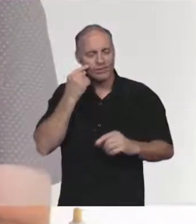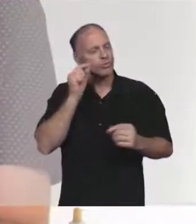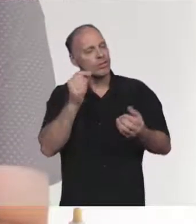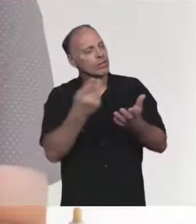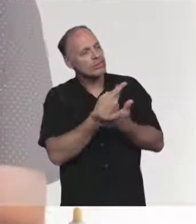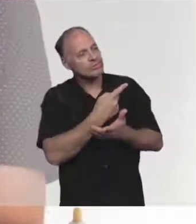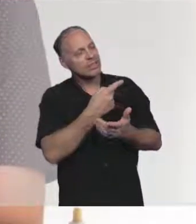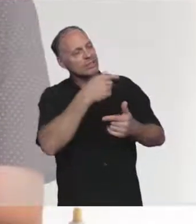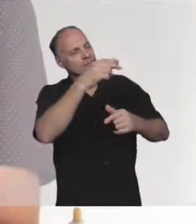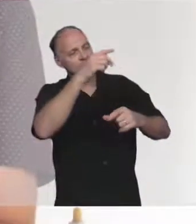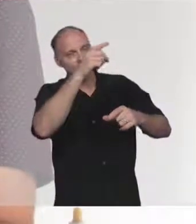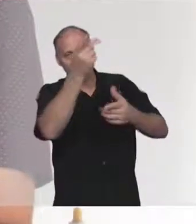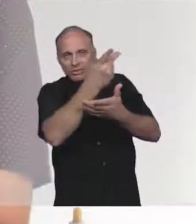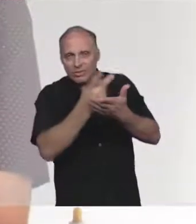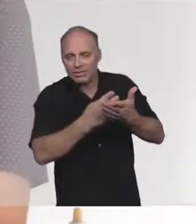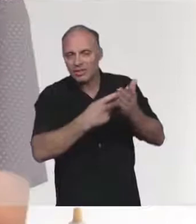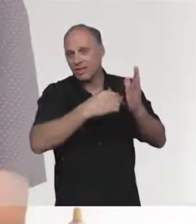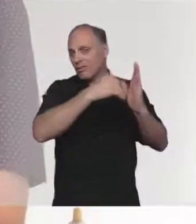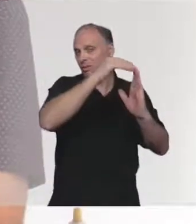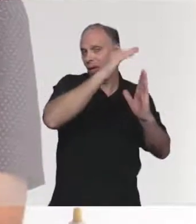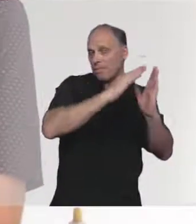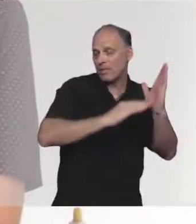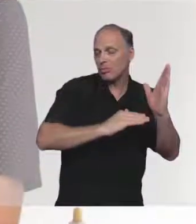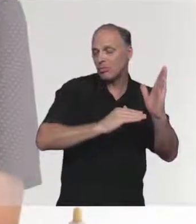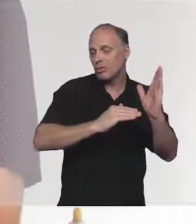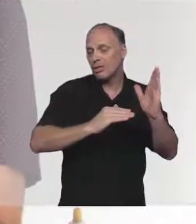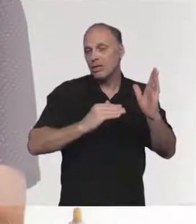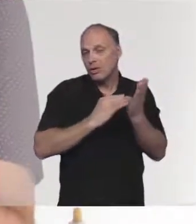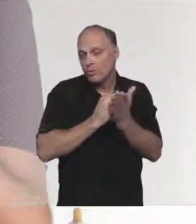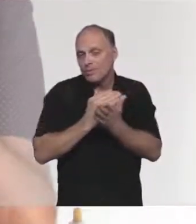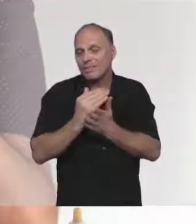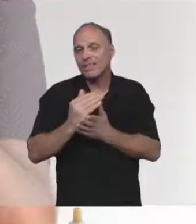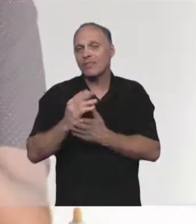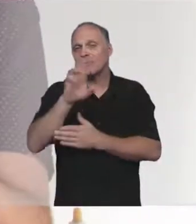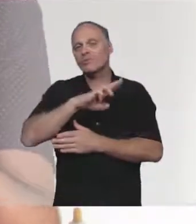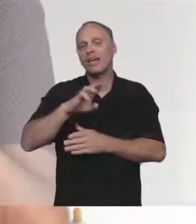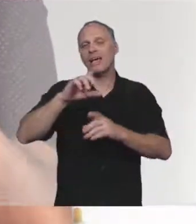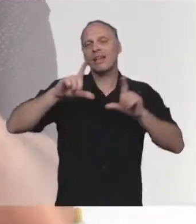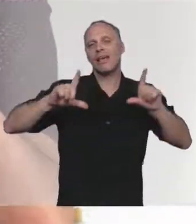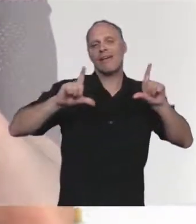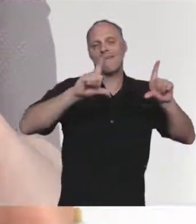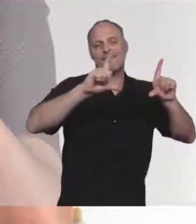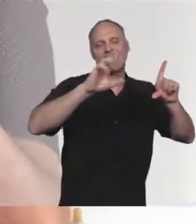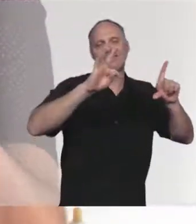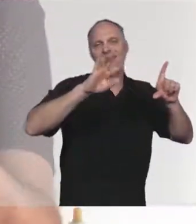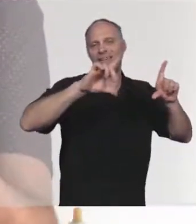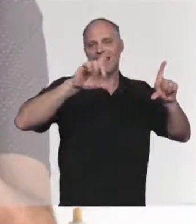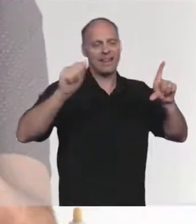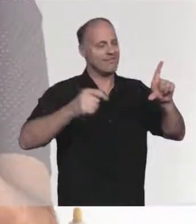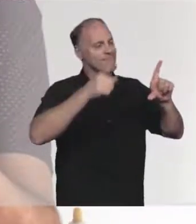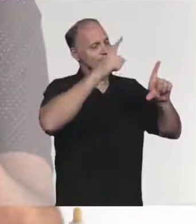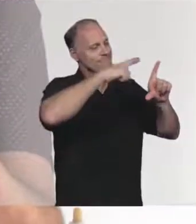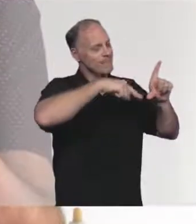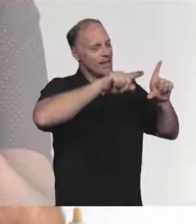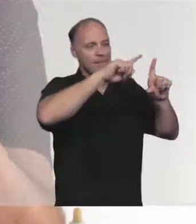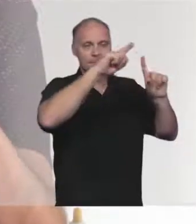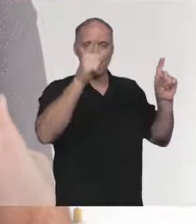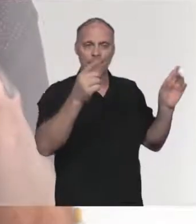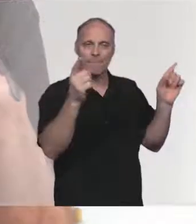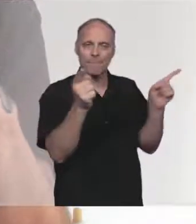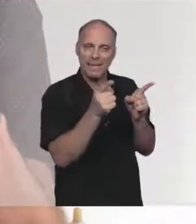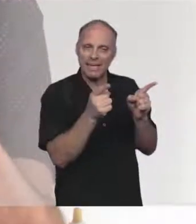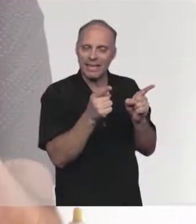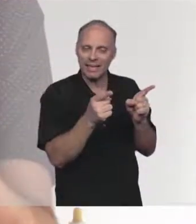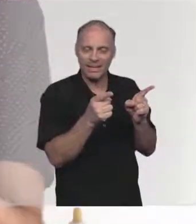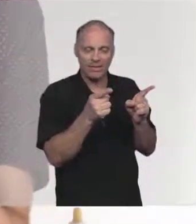confrontar o desenho e essa tensão. Comecei a trazer isso para a tela, para telas pequenas, né? Comecei